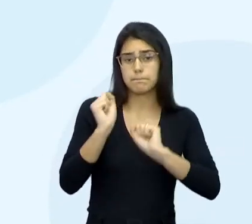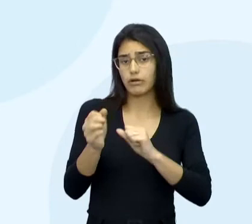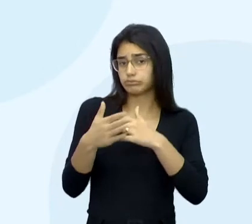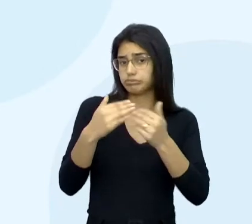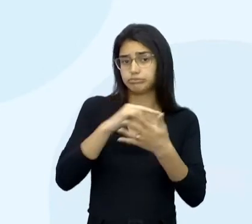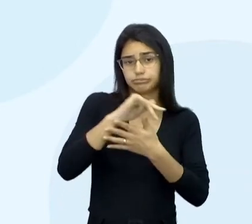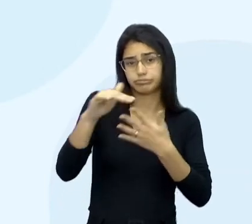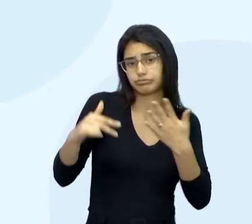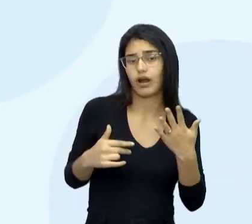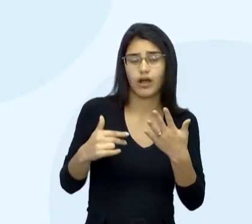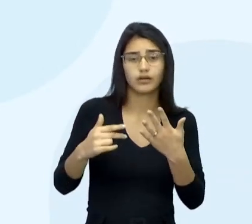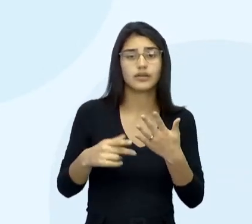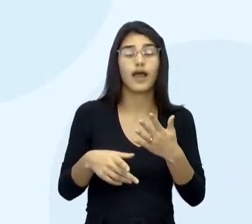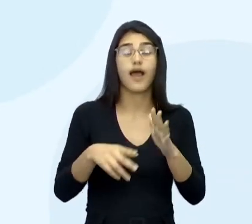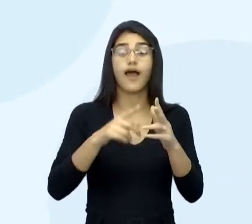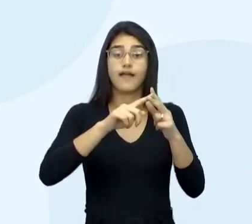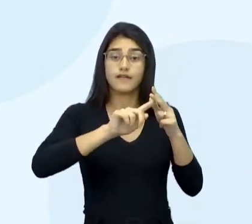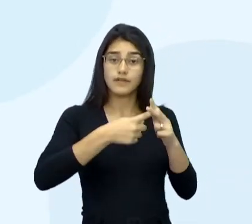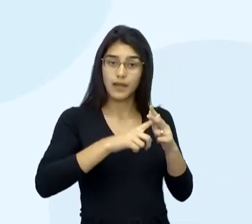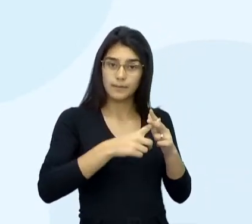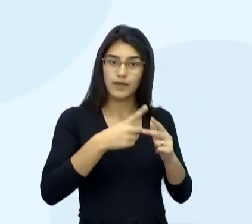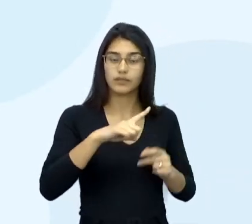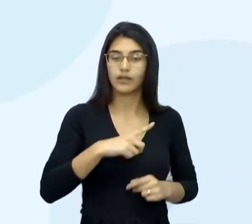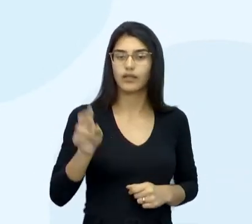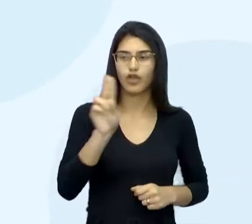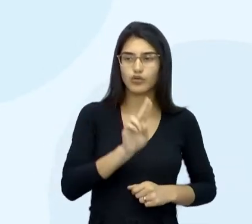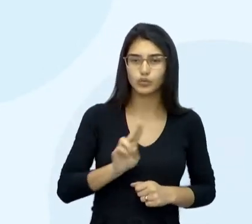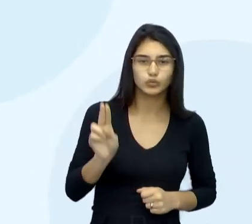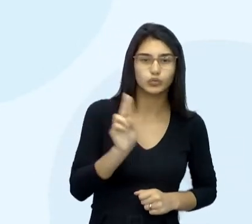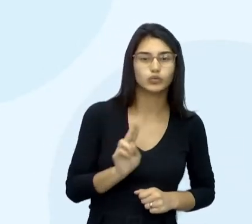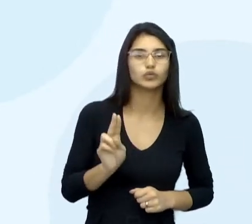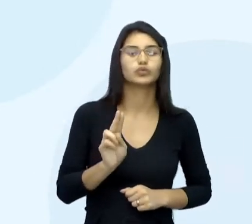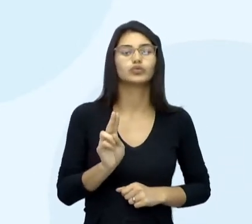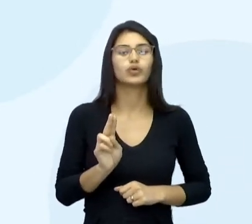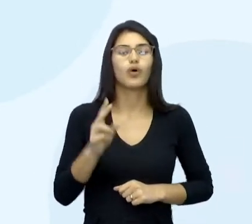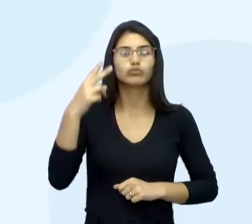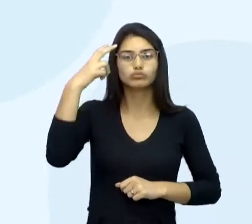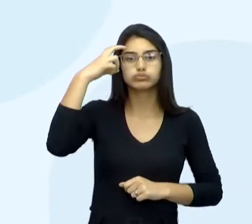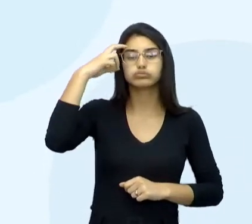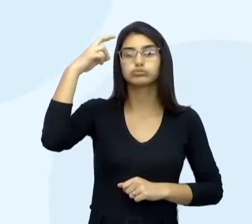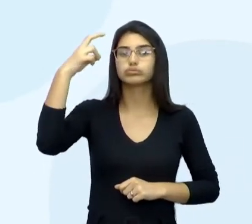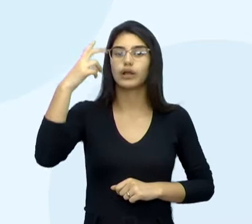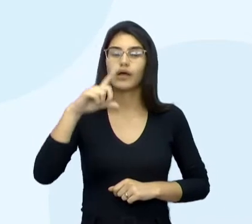Essas ferramentas, né? Esses instrumentos culturais